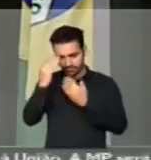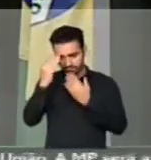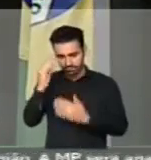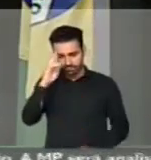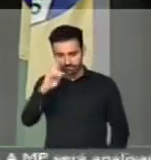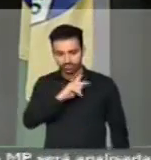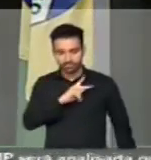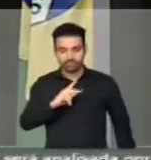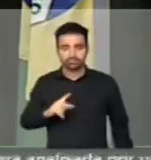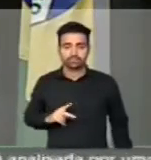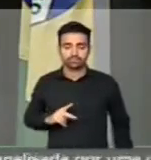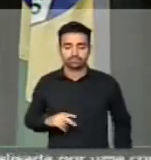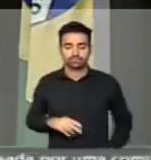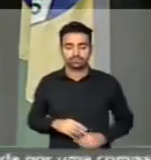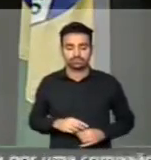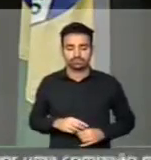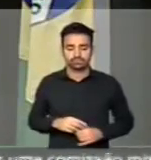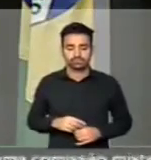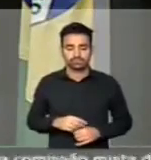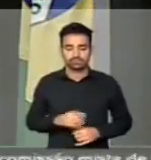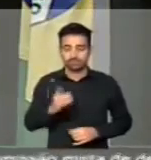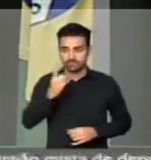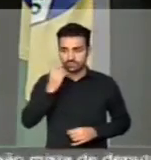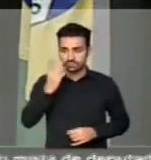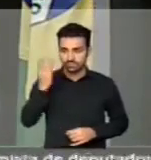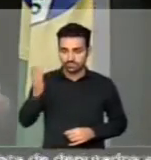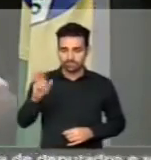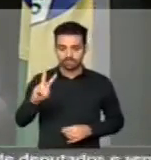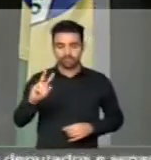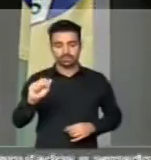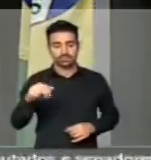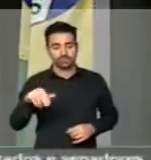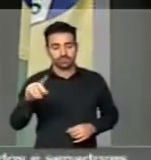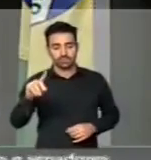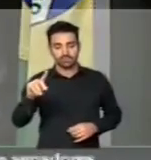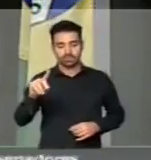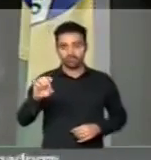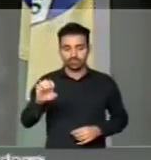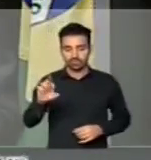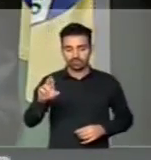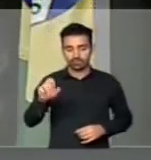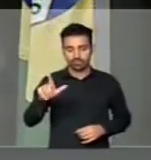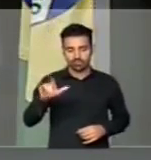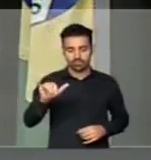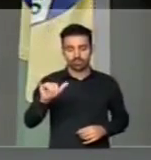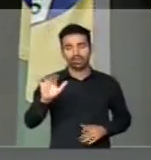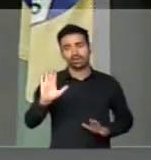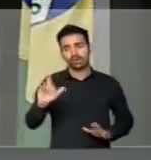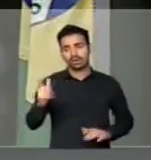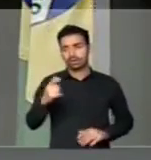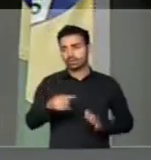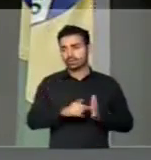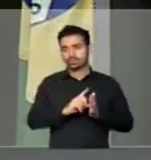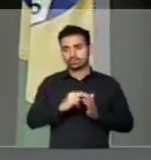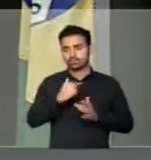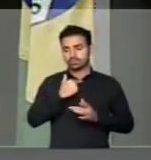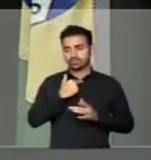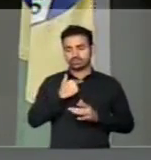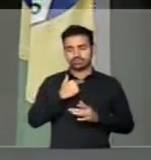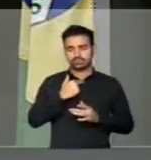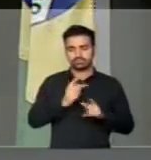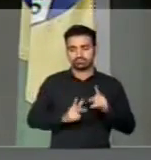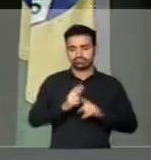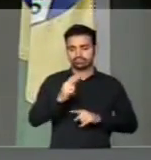senhor presidente. Só Deputado me permite, Vanderlei Macris. Deputado Silvio, evidente que não pude interrompê-lo antes por conta de um discurso